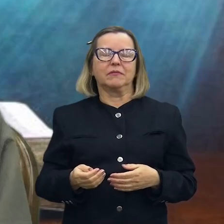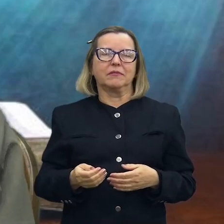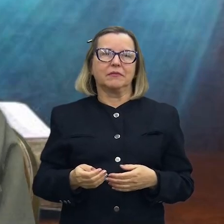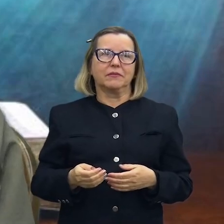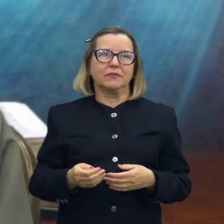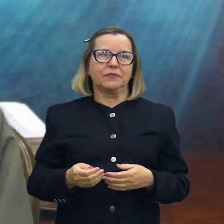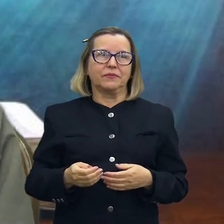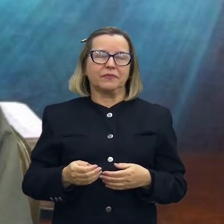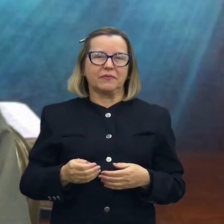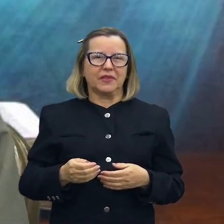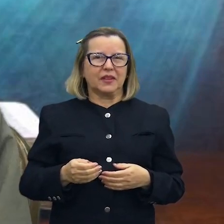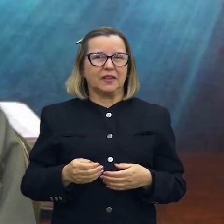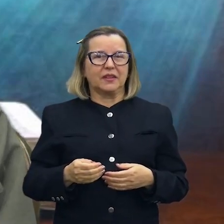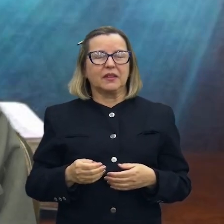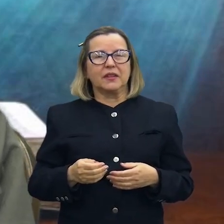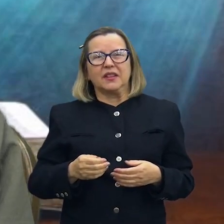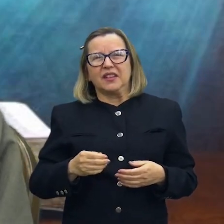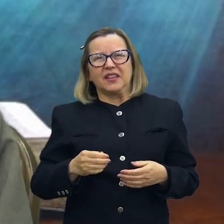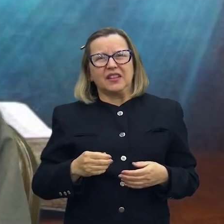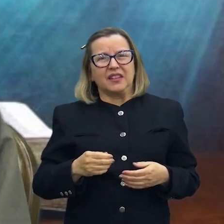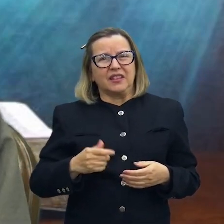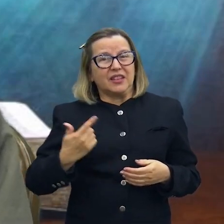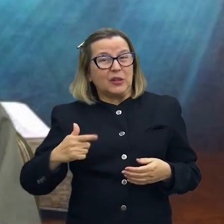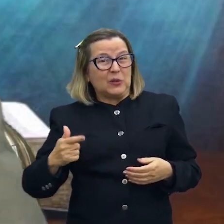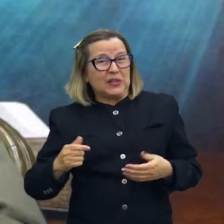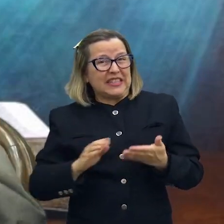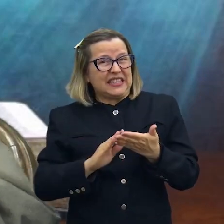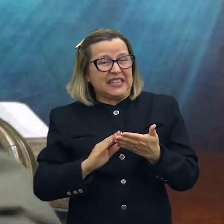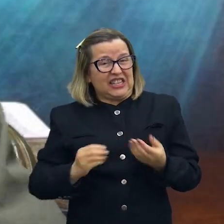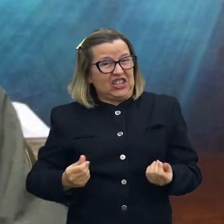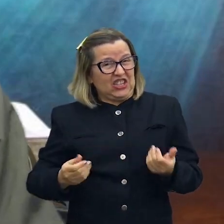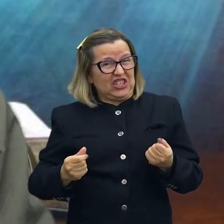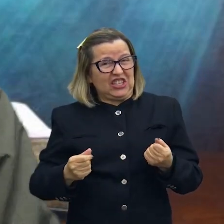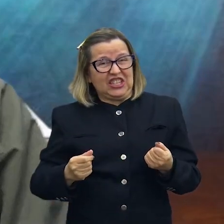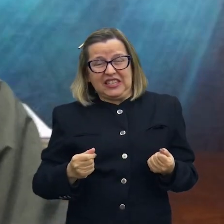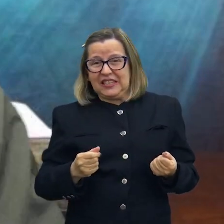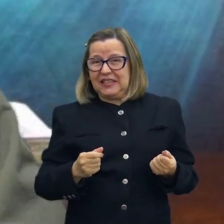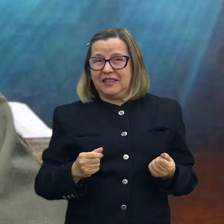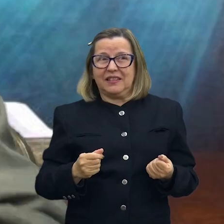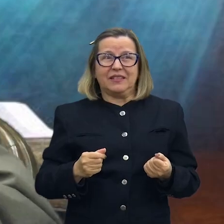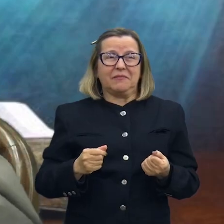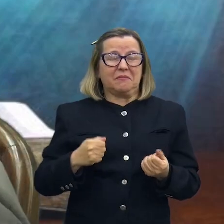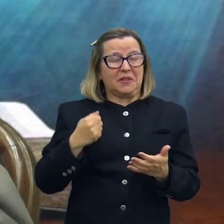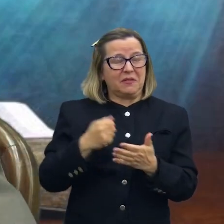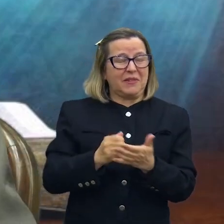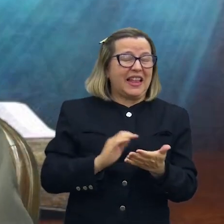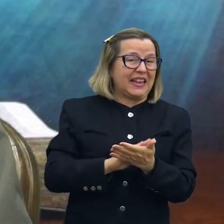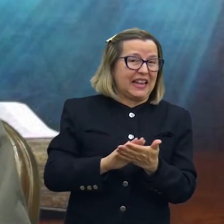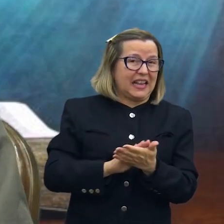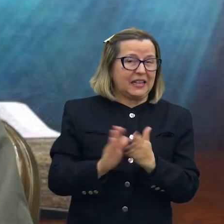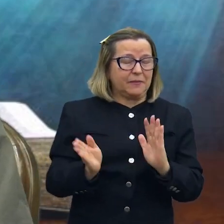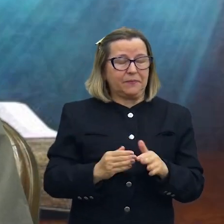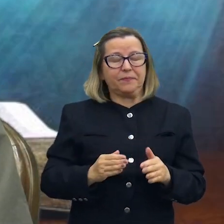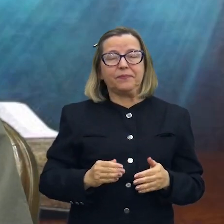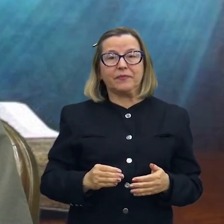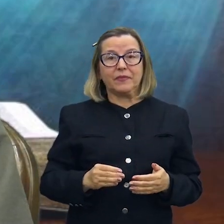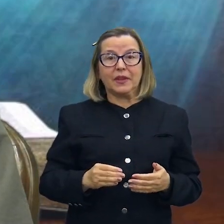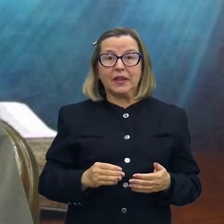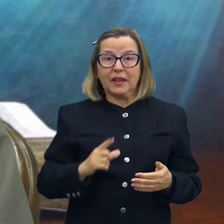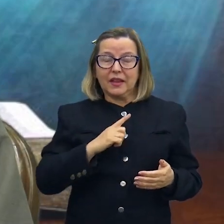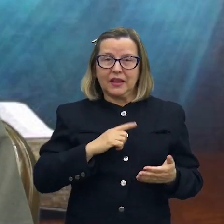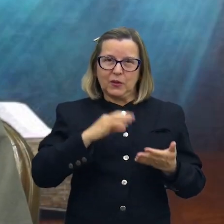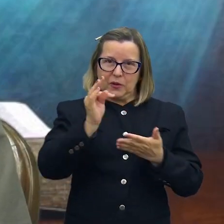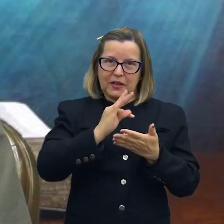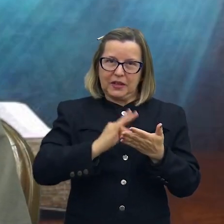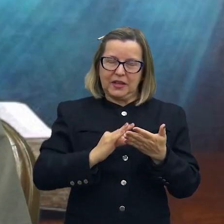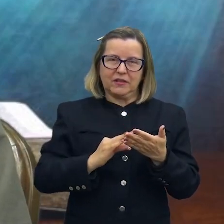sendo cobrados, não ter dinheiro para nada. Eu vou dizer uma coisa para vocês, um texto que há muito tempo tratou comigo. O texto